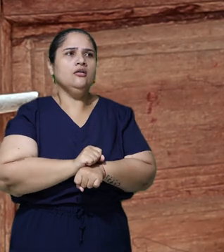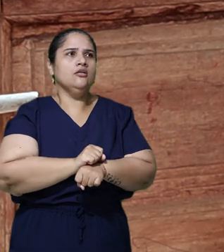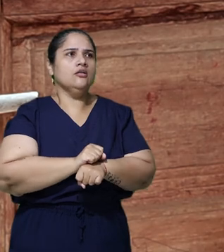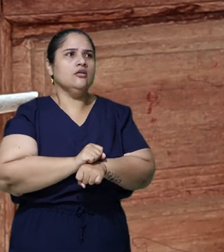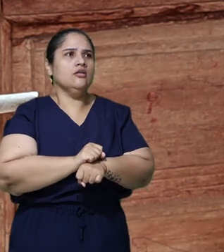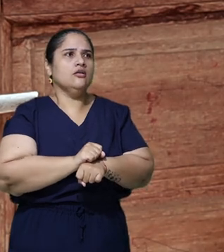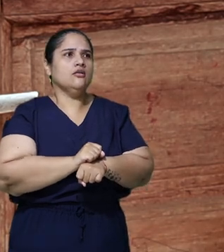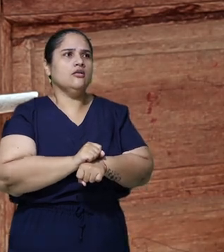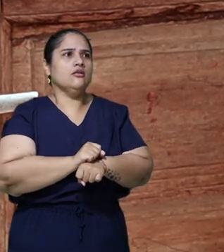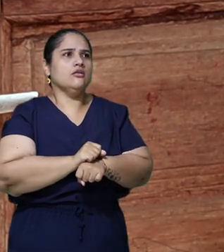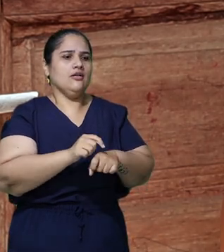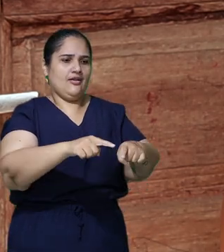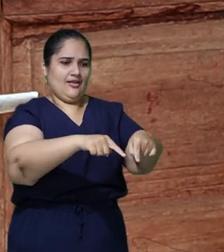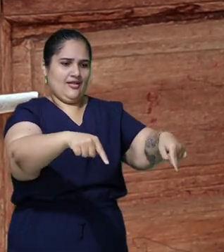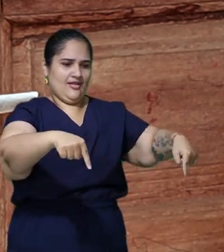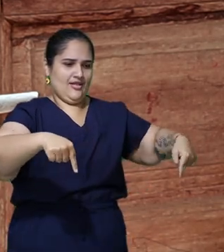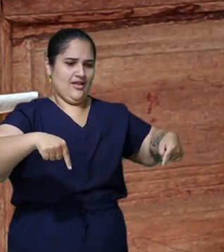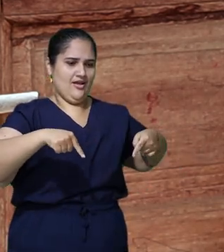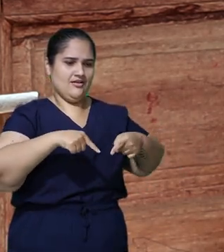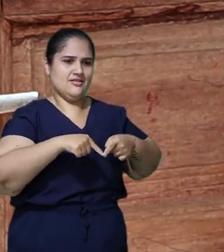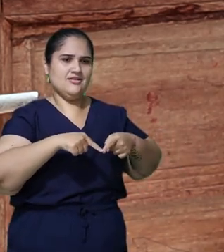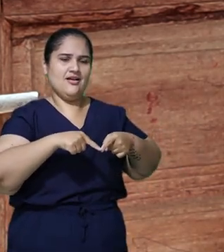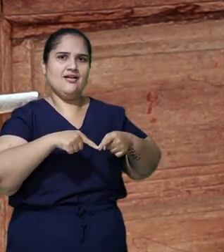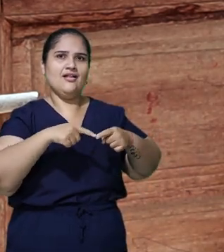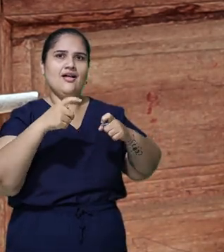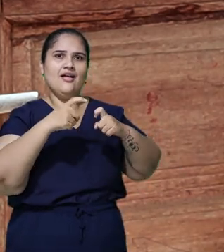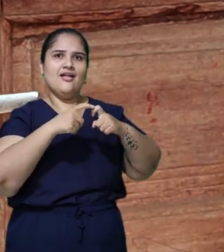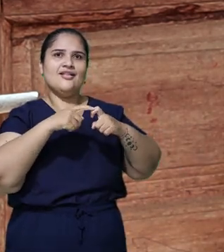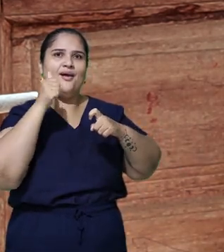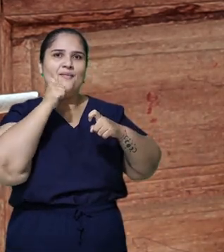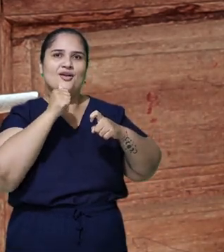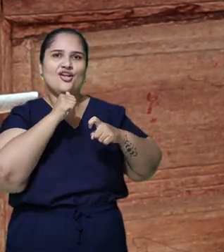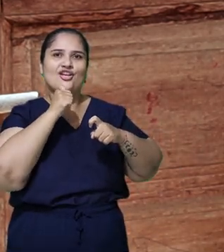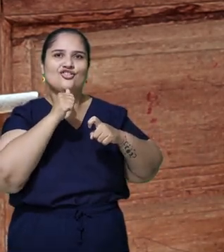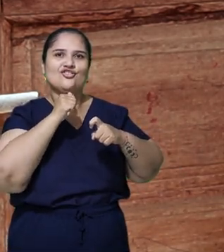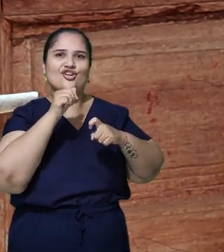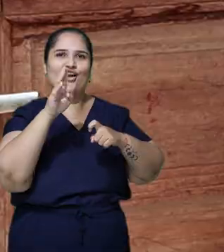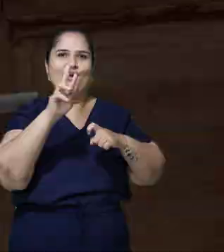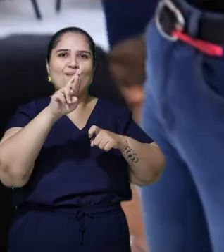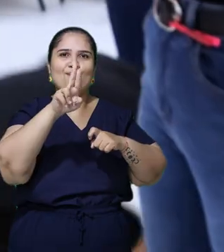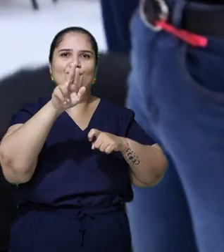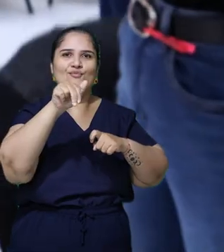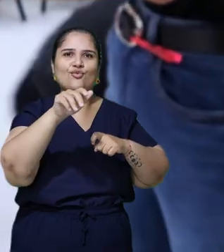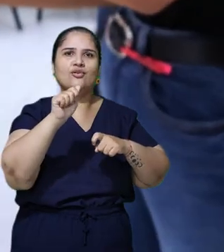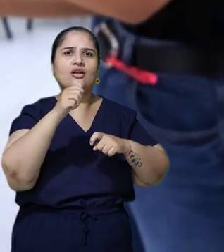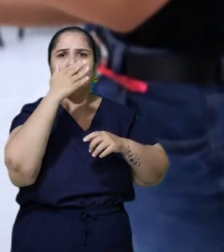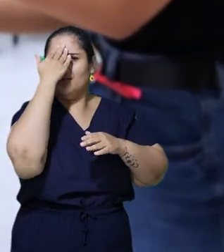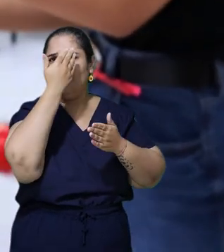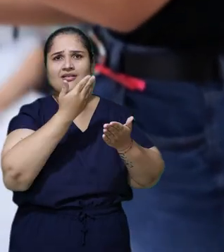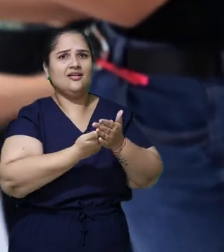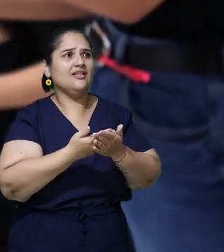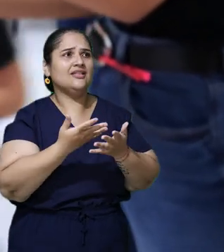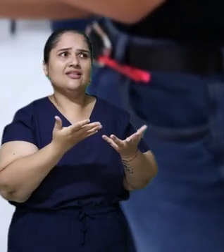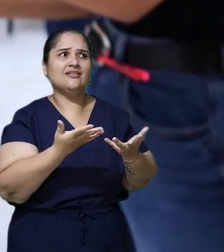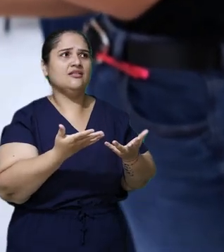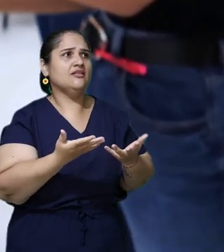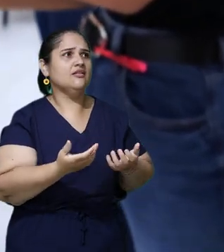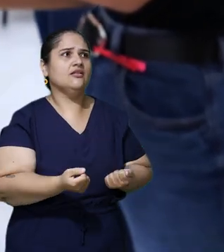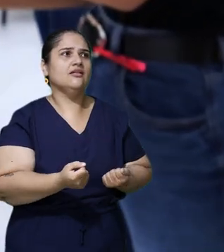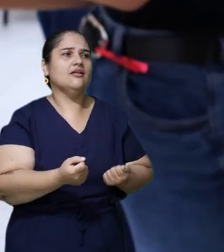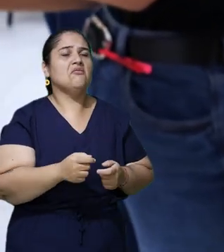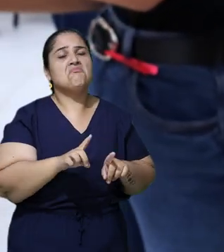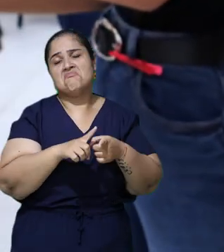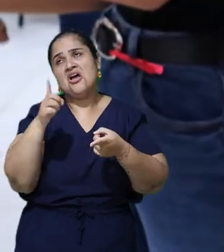na sala da doutora Bruna Scholle. Não queria acreditar. Mas, então, se foi Deus que me deu, tive que